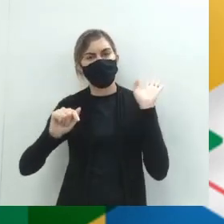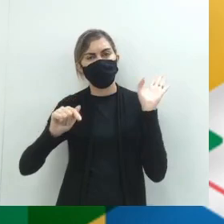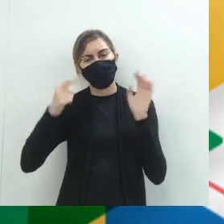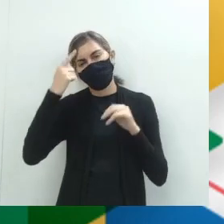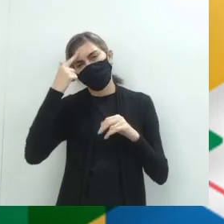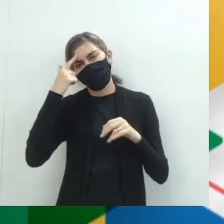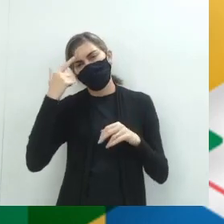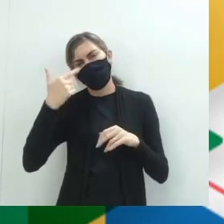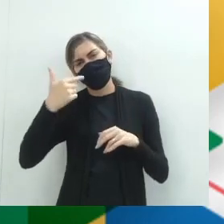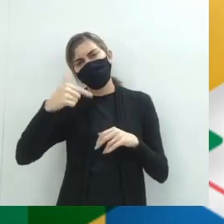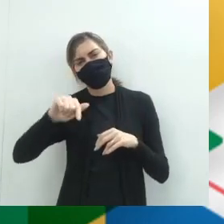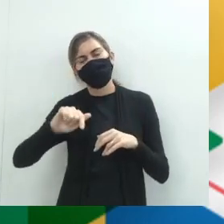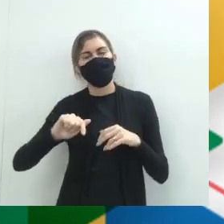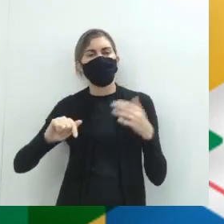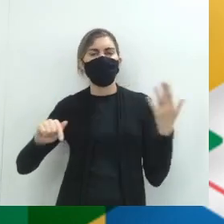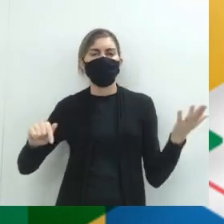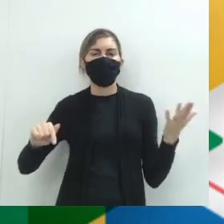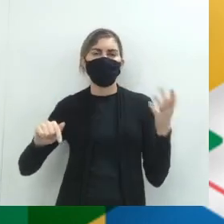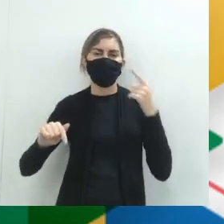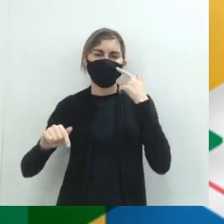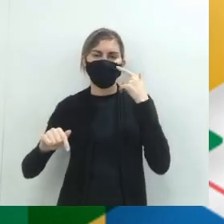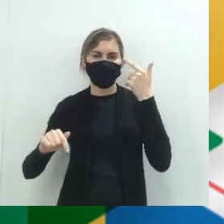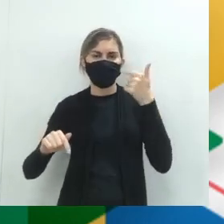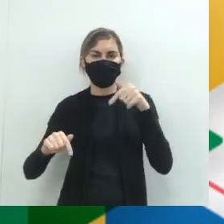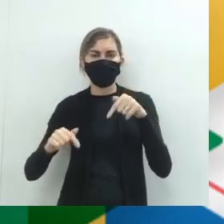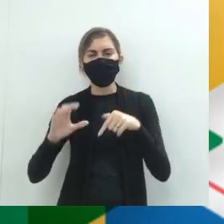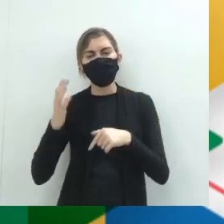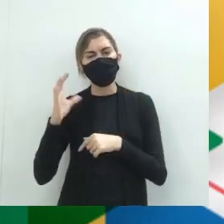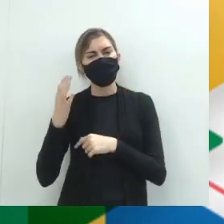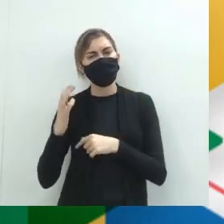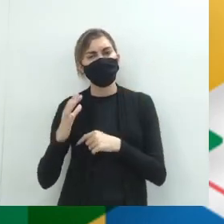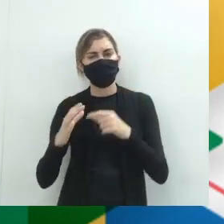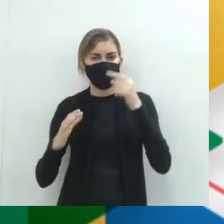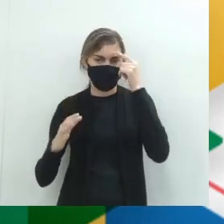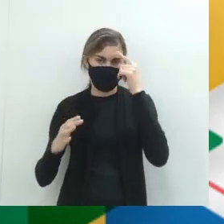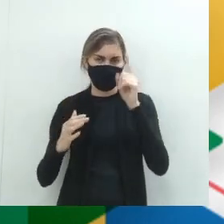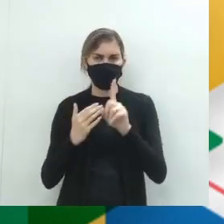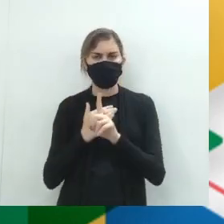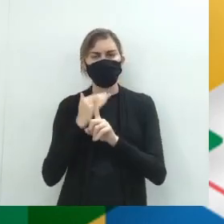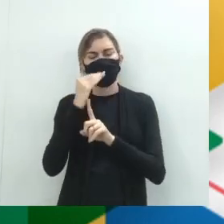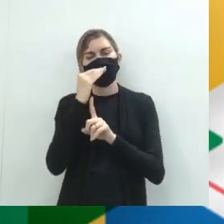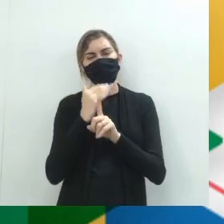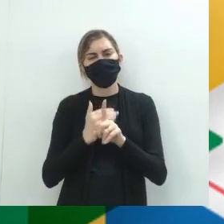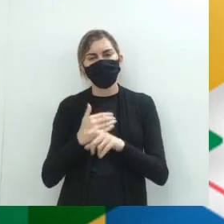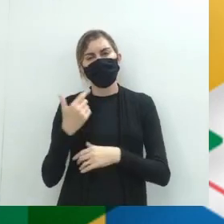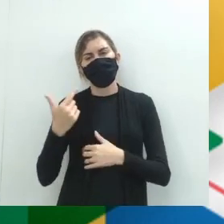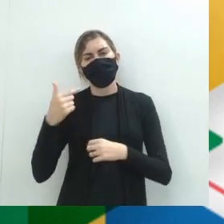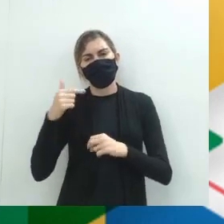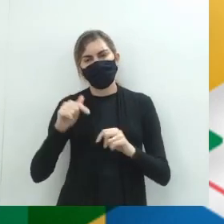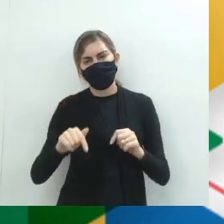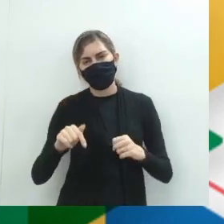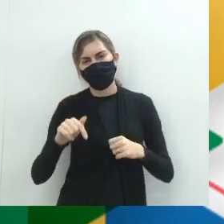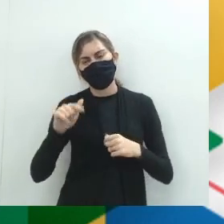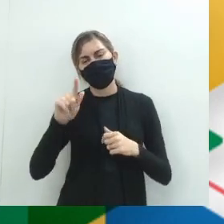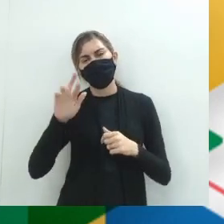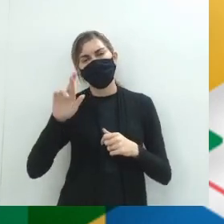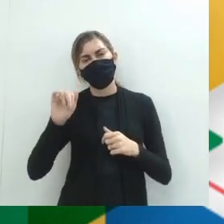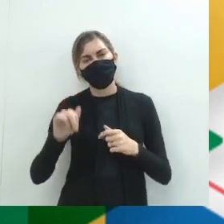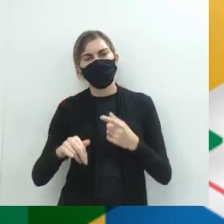Imagina assim, 27 anos. Imagina 27 graus Celsius. Imagina uma temperatura de 27 graus